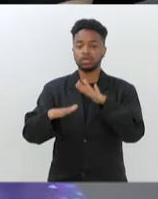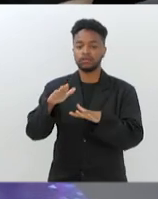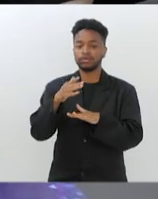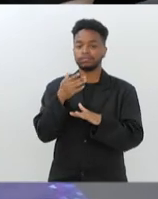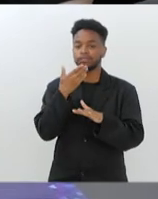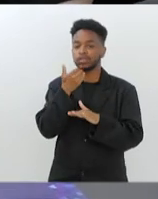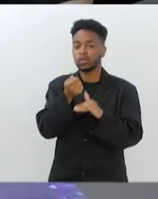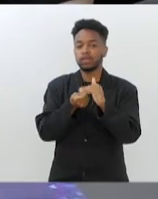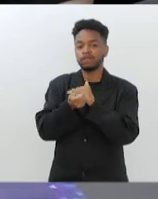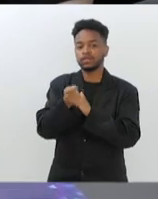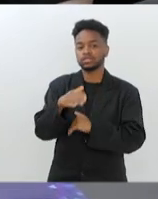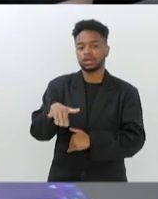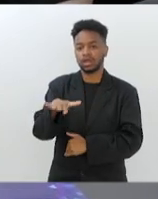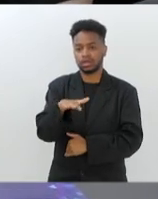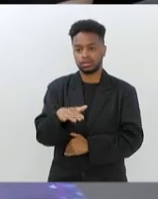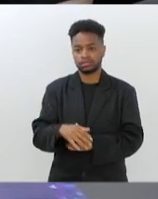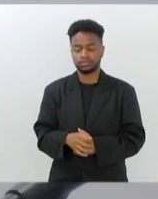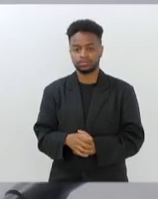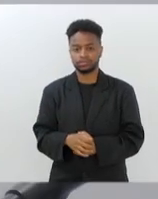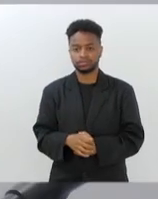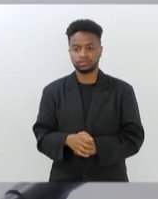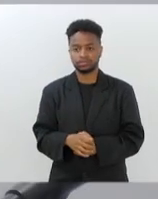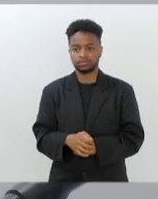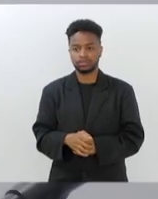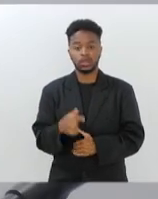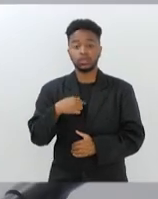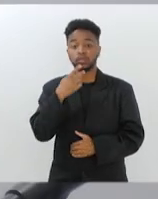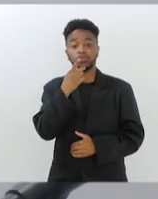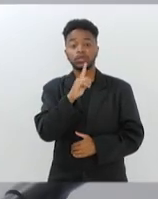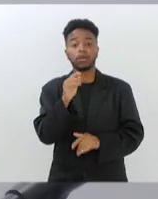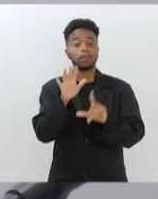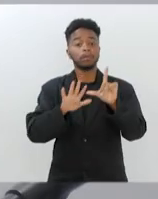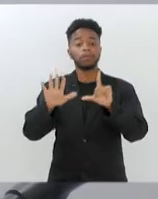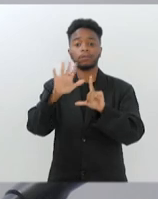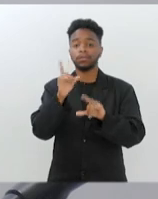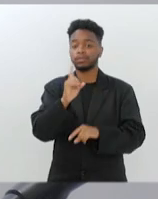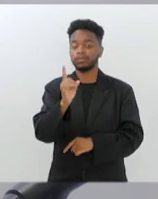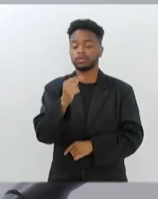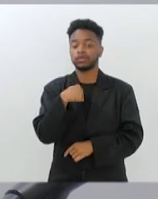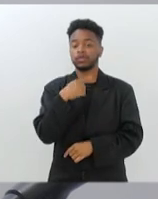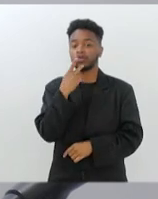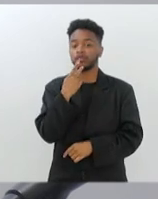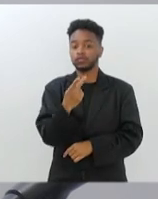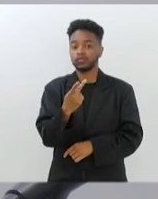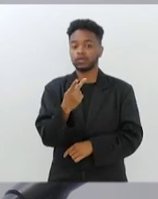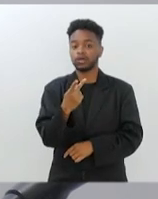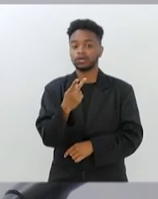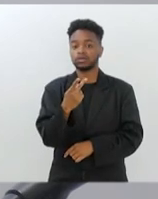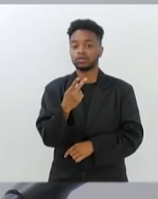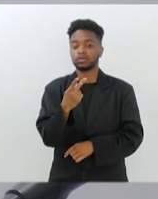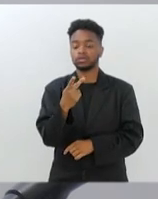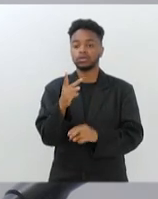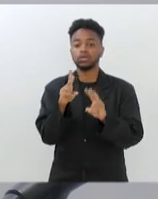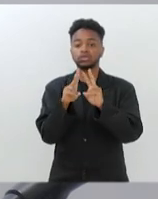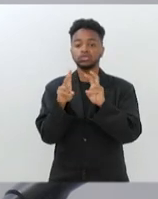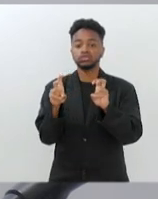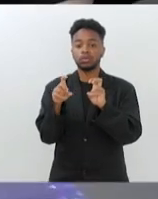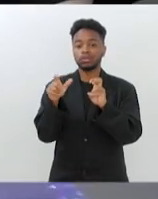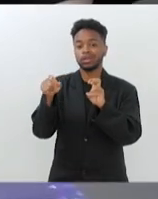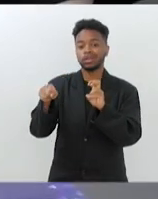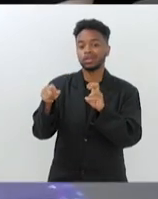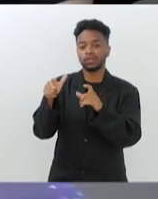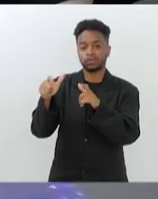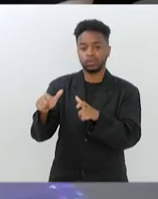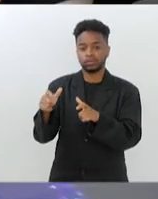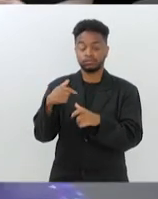investimento nessa área a agência não eu não digo modelo de plataforma eu digo especificamente Aquela aquele veículo então eu me